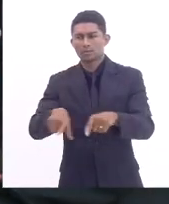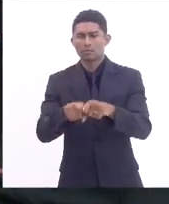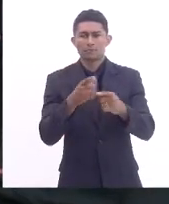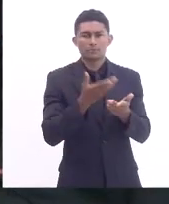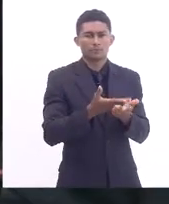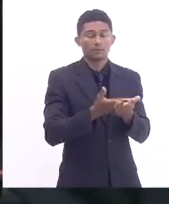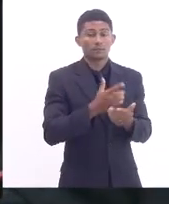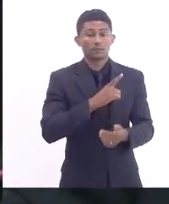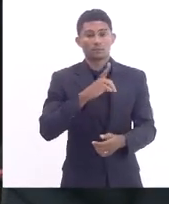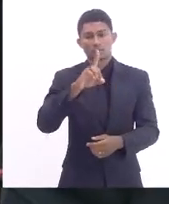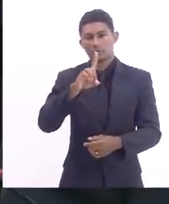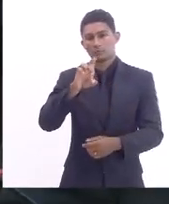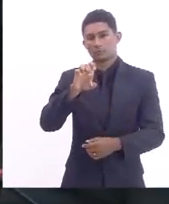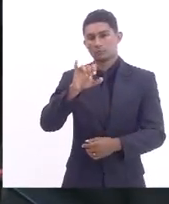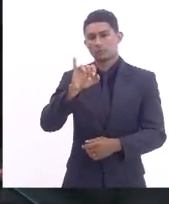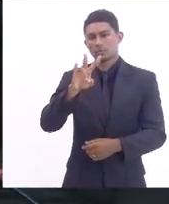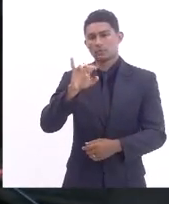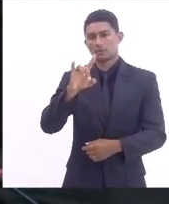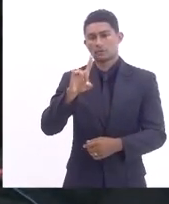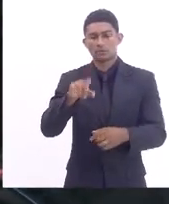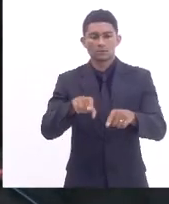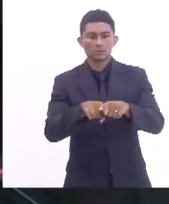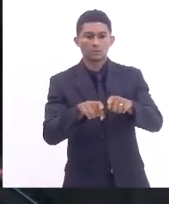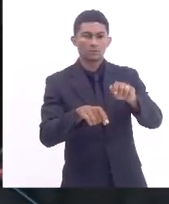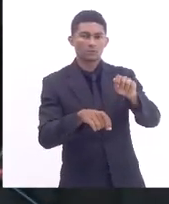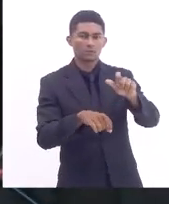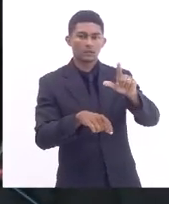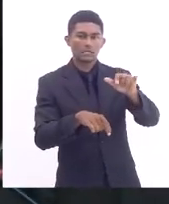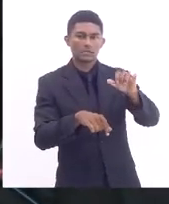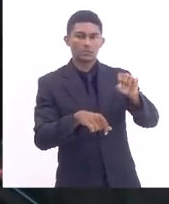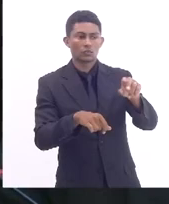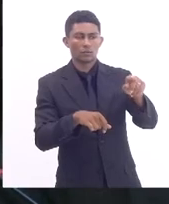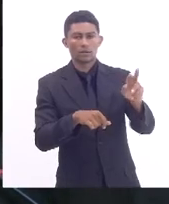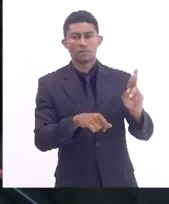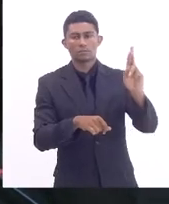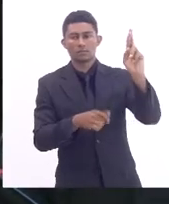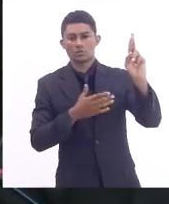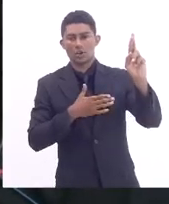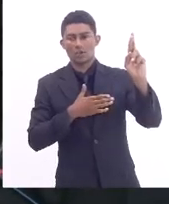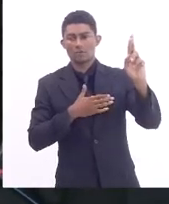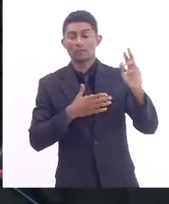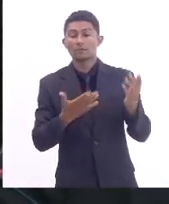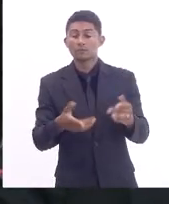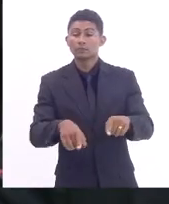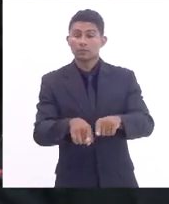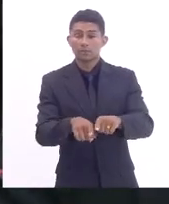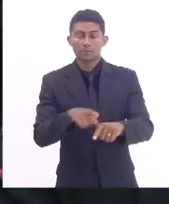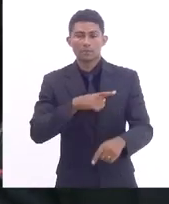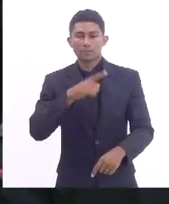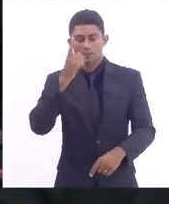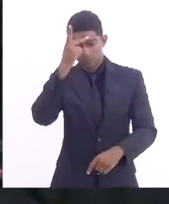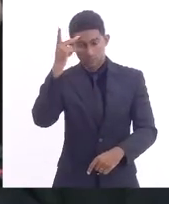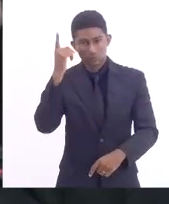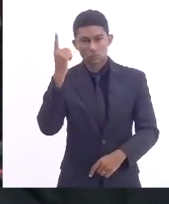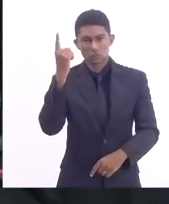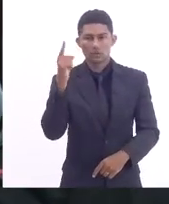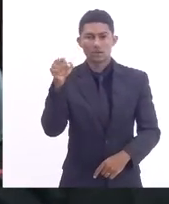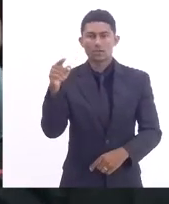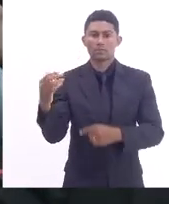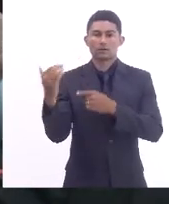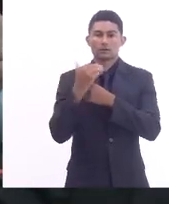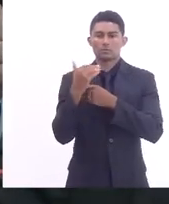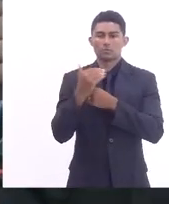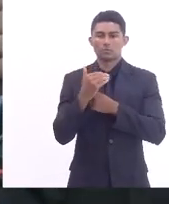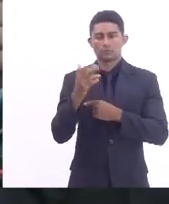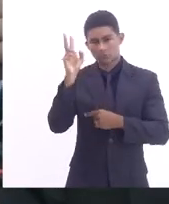David que tá em algum lugar aí tem o Ailson que é meu chefe que tá ali que é Conselheiro com a gente mas tem uma pessoa que muito me ajudou e eu queria dividir essa